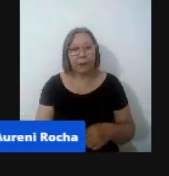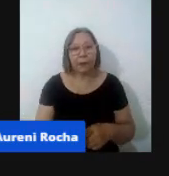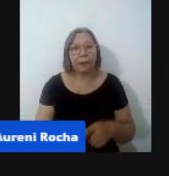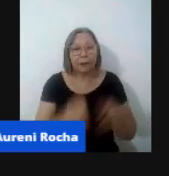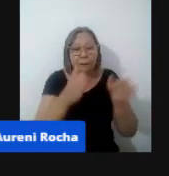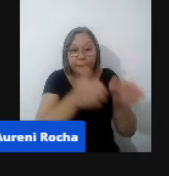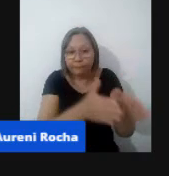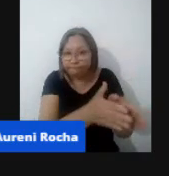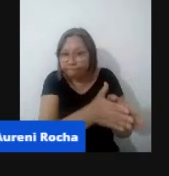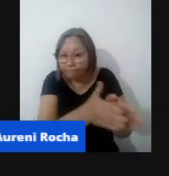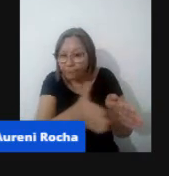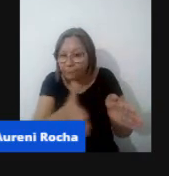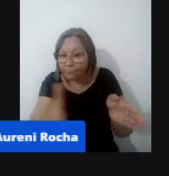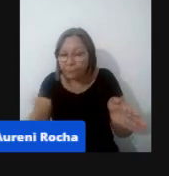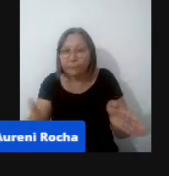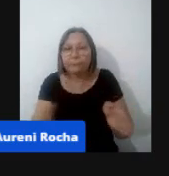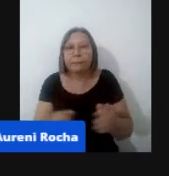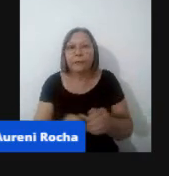adequado.